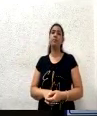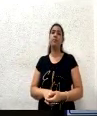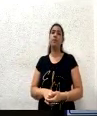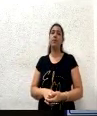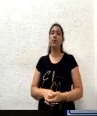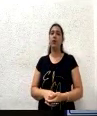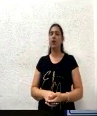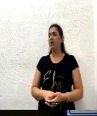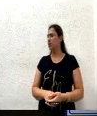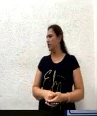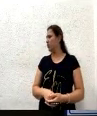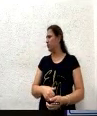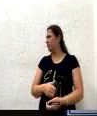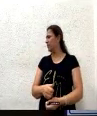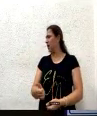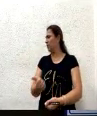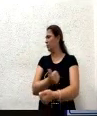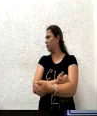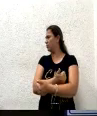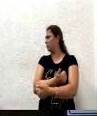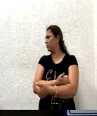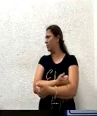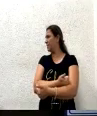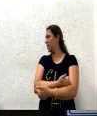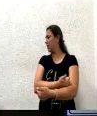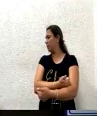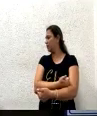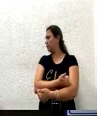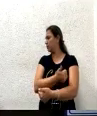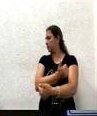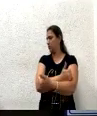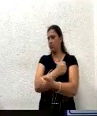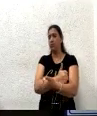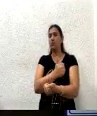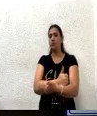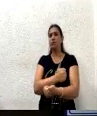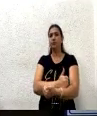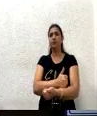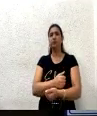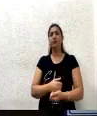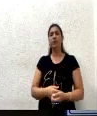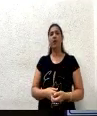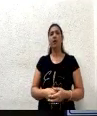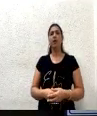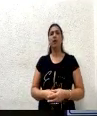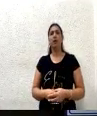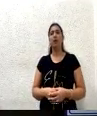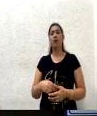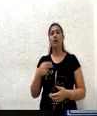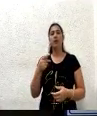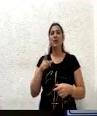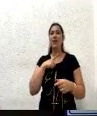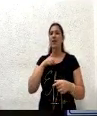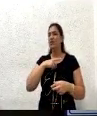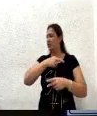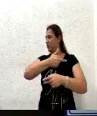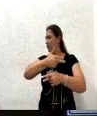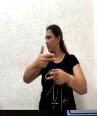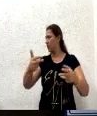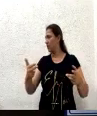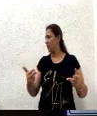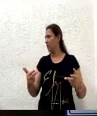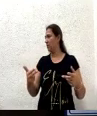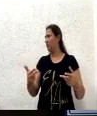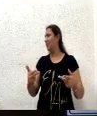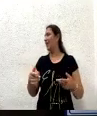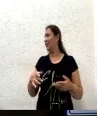agosto também coincida nessa campanha contra o alcoolismo, a drogas e bebidas